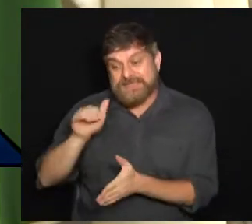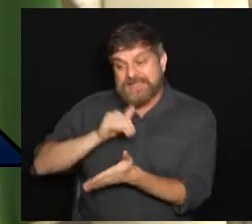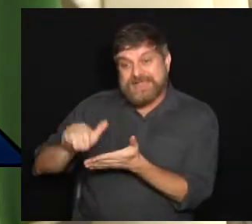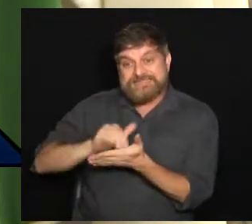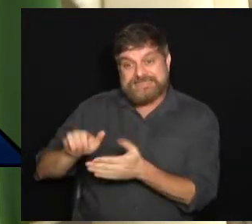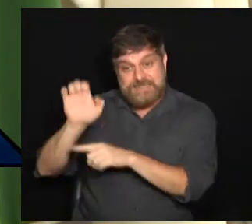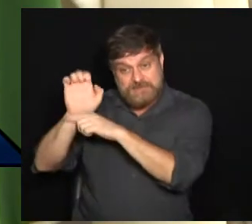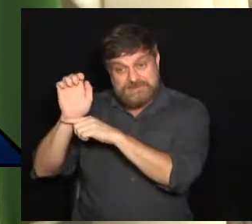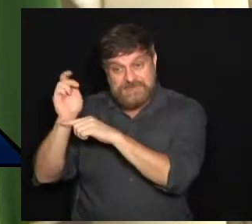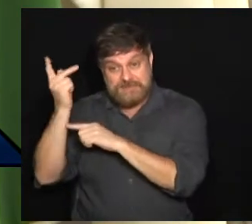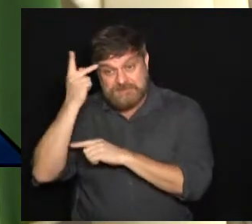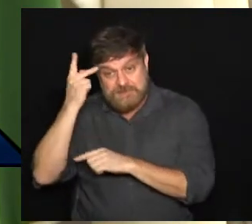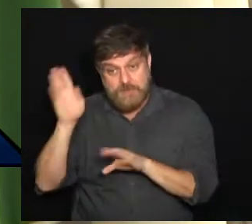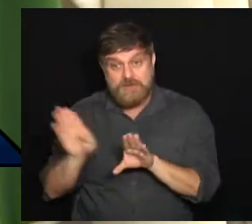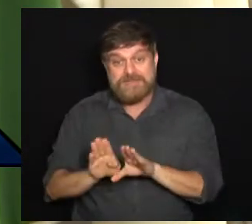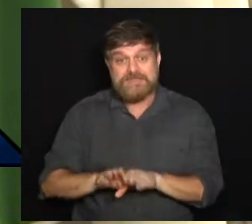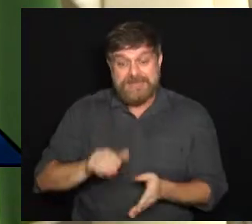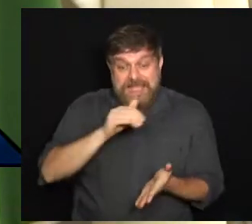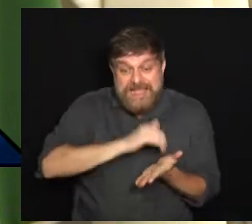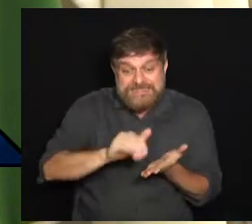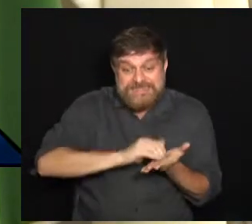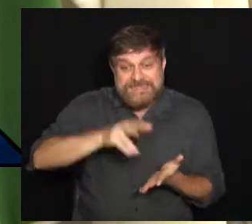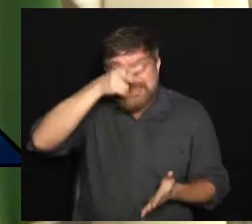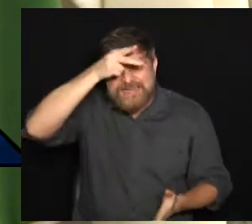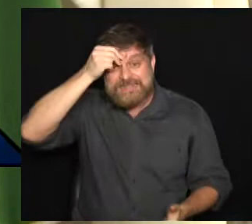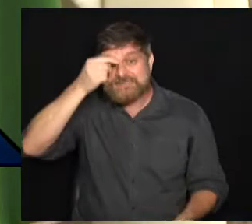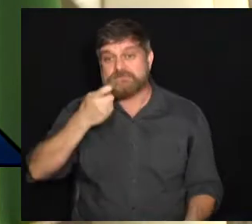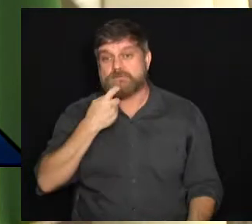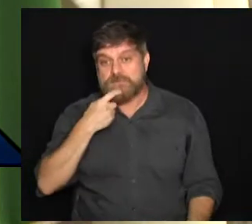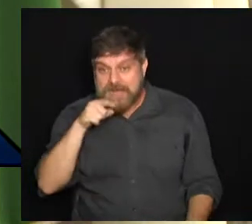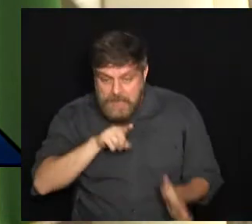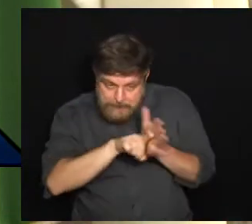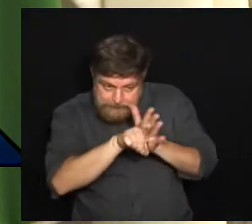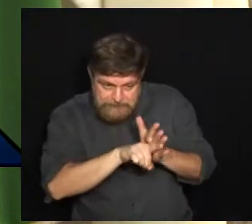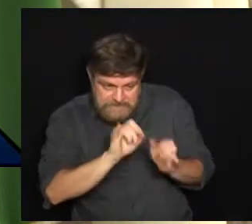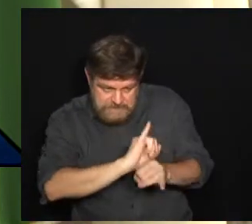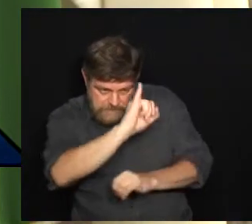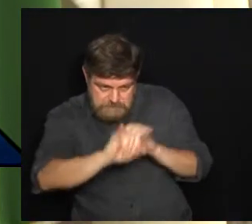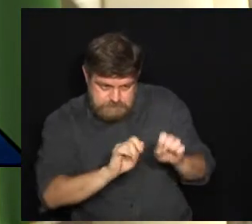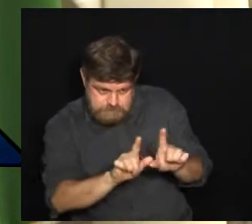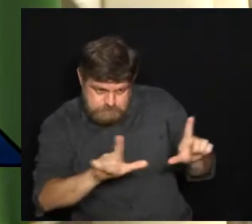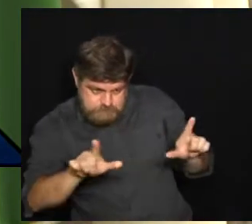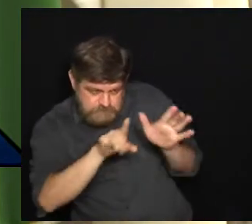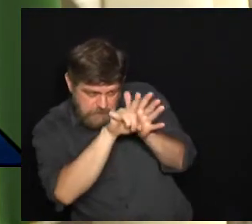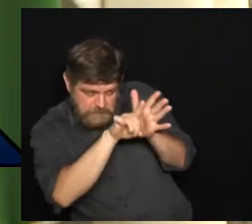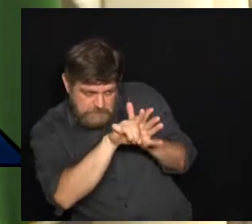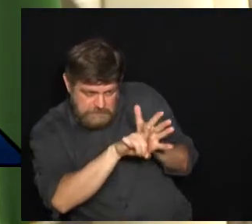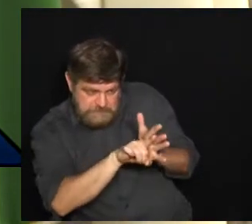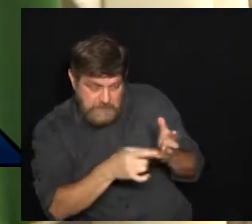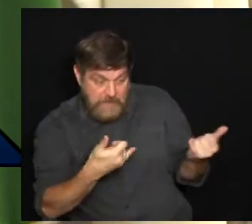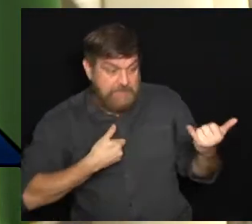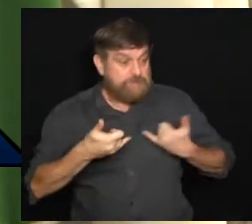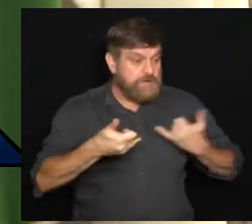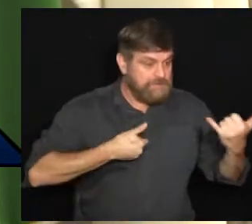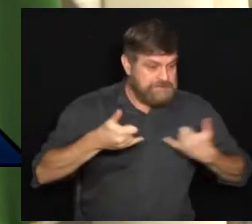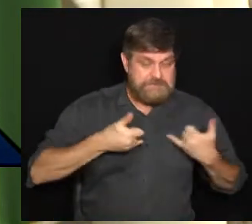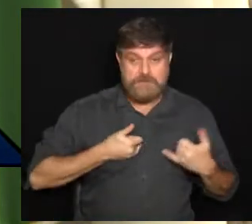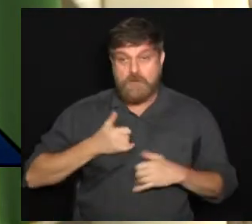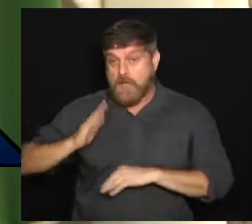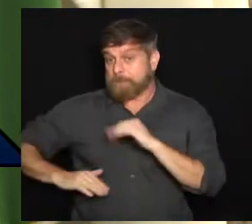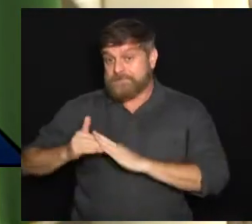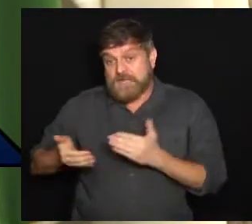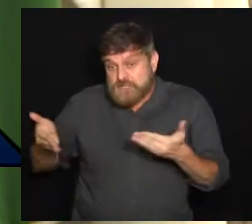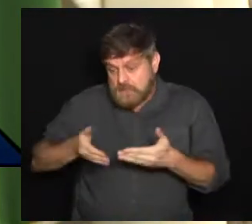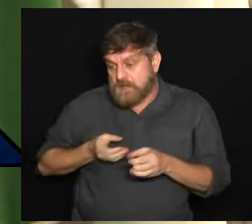de Saúde, da Secretaria Municipal de Saúde, é ali que deve buscar informação. Tá? As medidas que devem ser tomadas são essas que eu falei aqui, no momento são